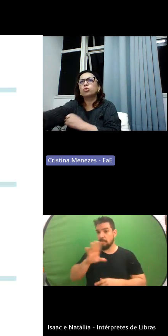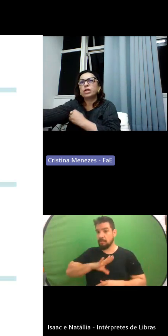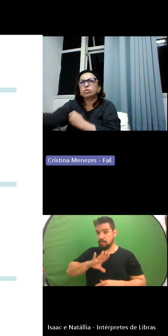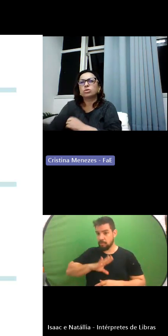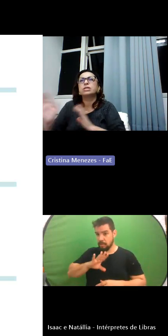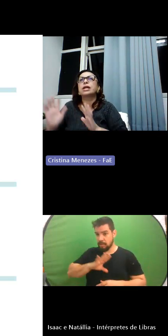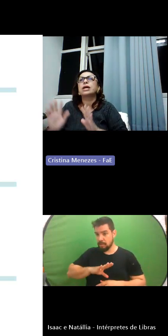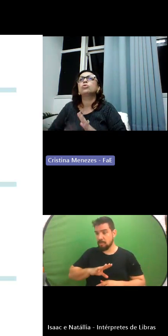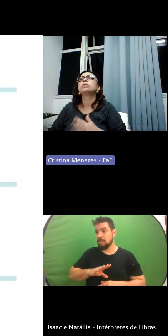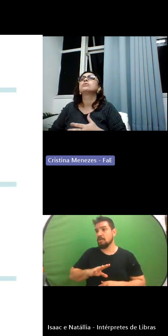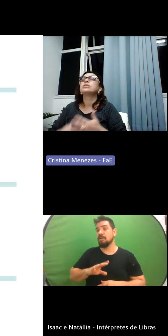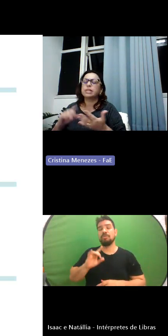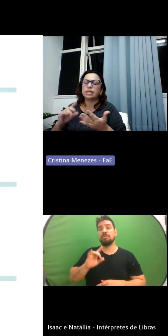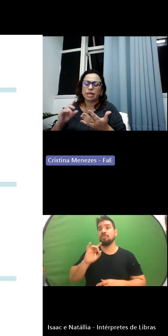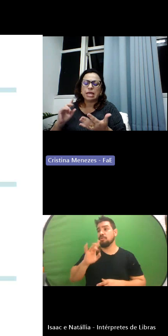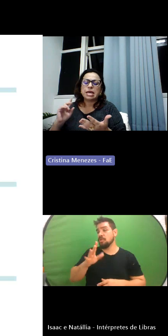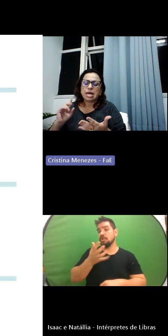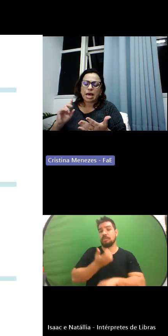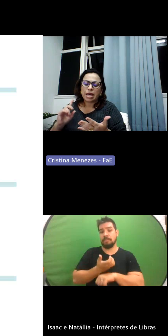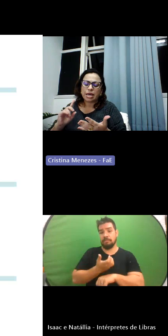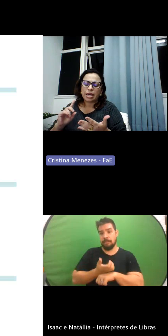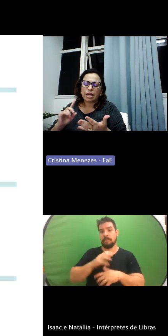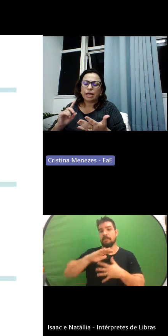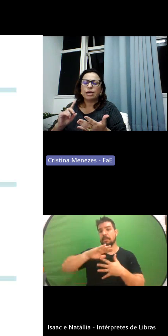com português e suas literaturas, você vai ter